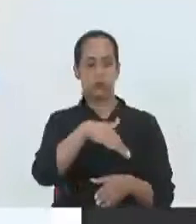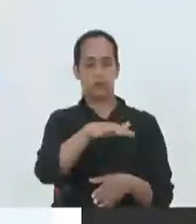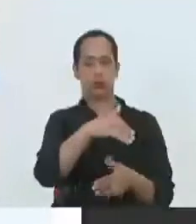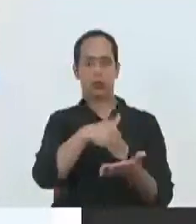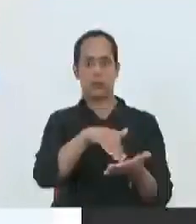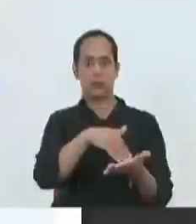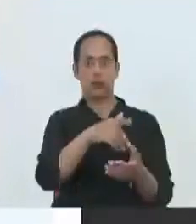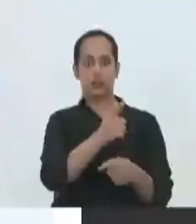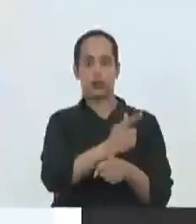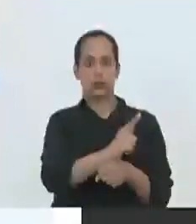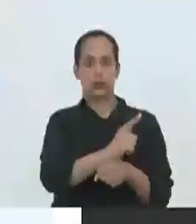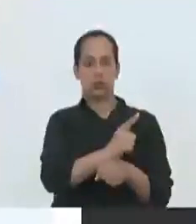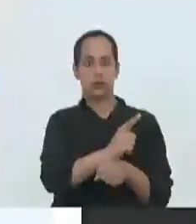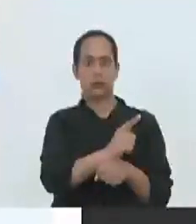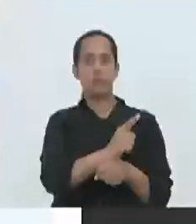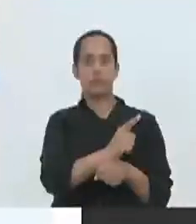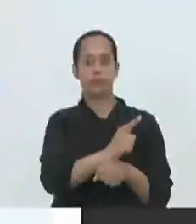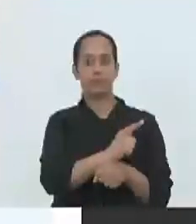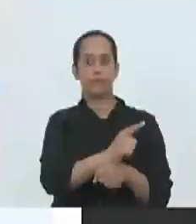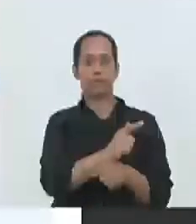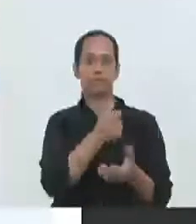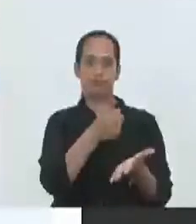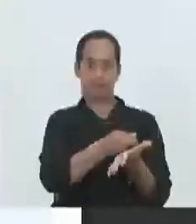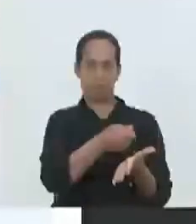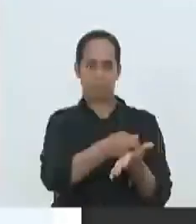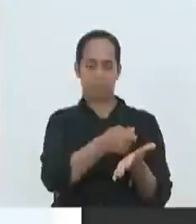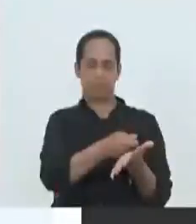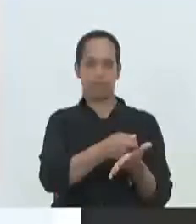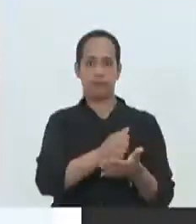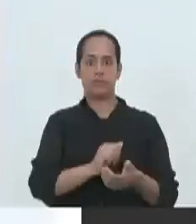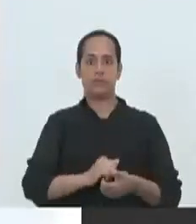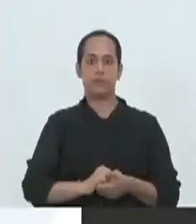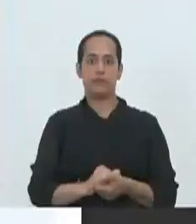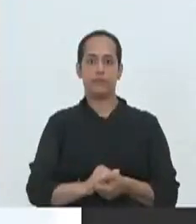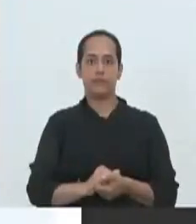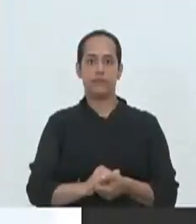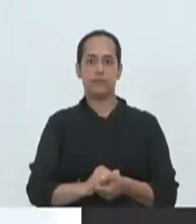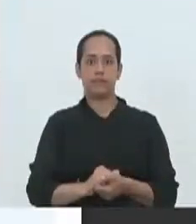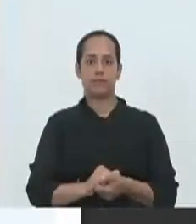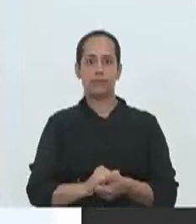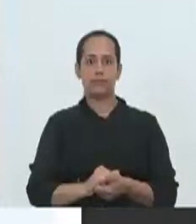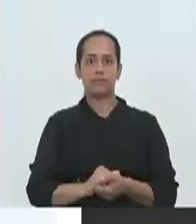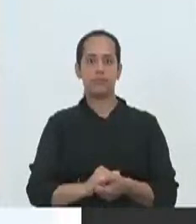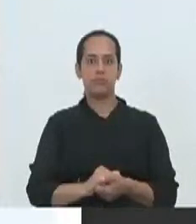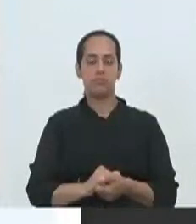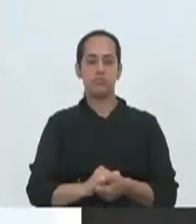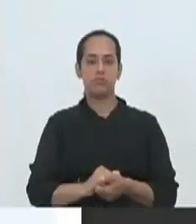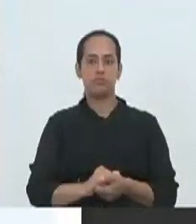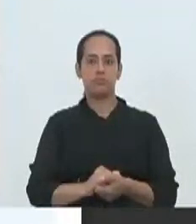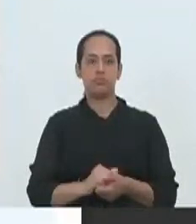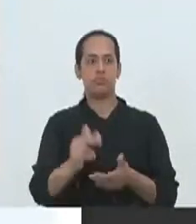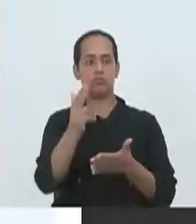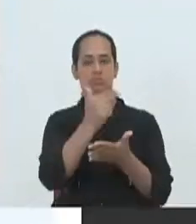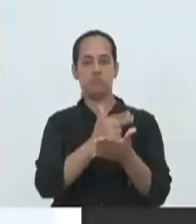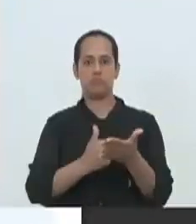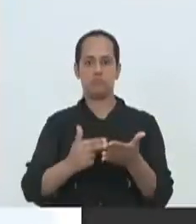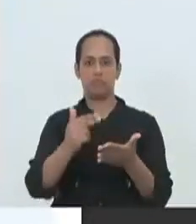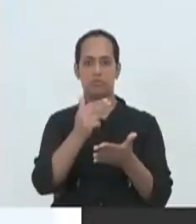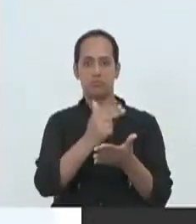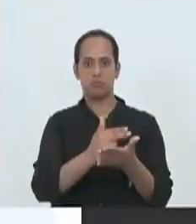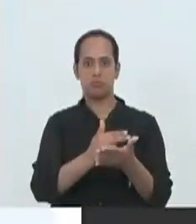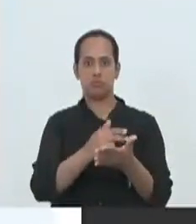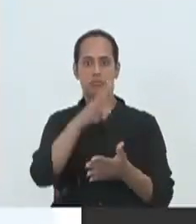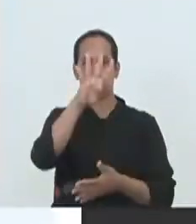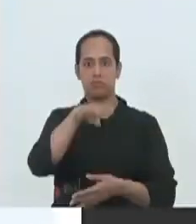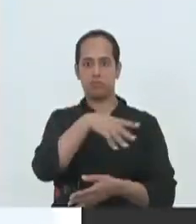despesas da secretaria de gestão é com folha de pagamentos quando a gente olha isso em gráfico que esse gráfico aqui traz para nós os pagamentos a gente percebe